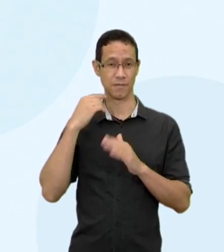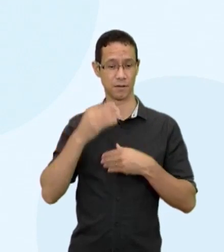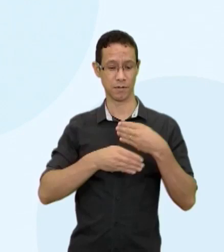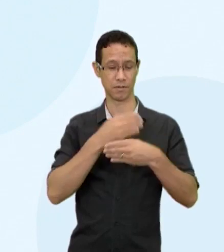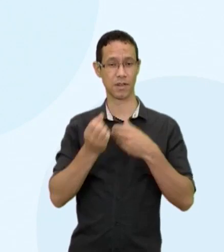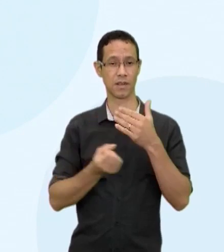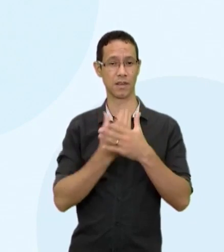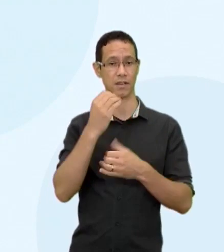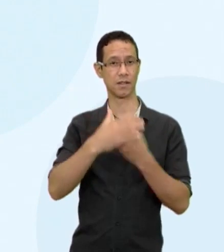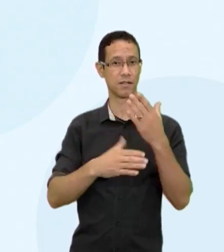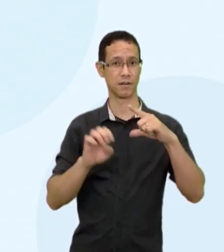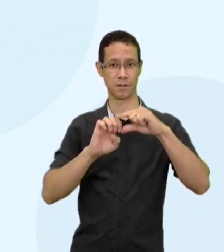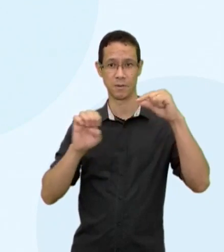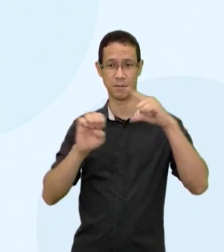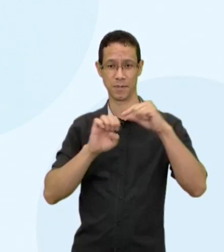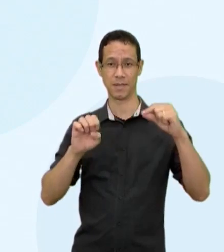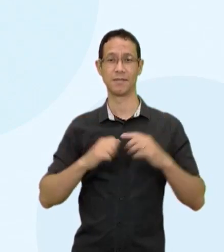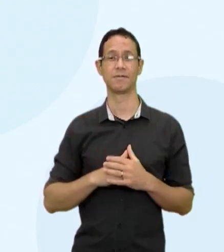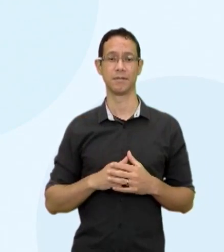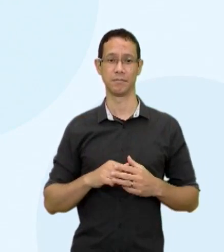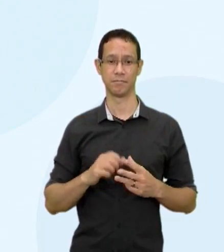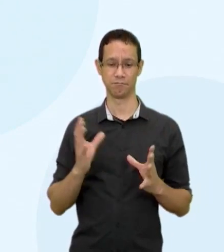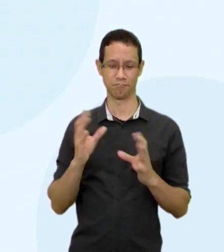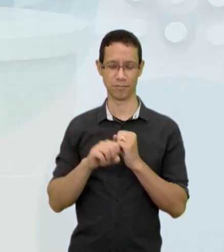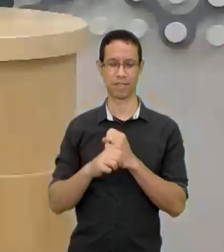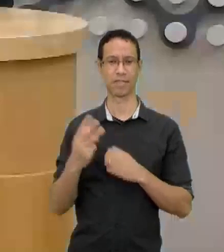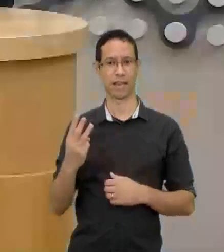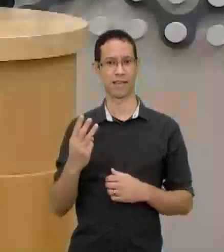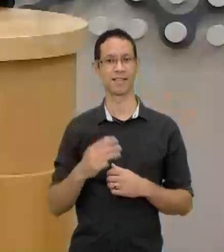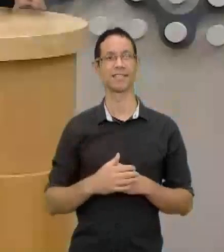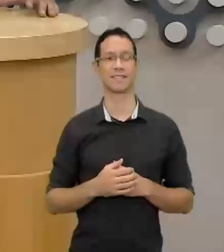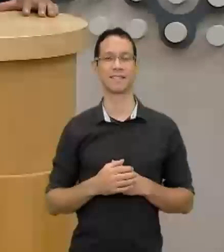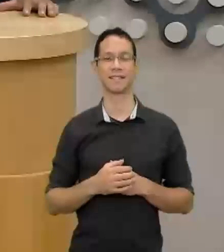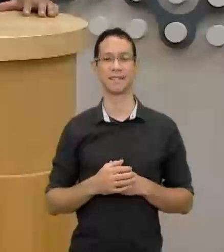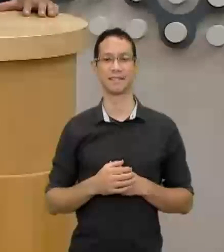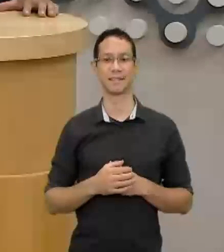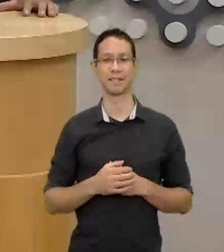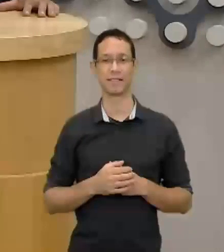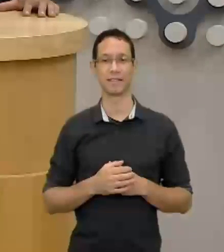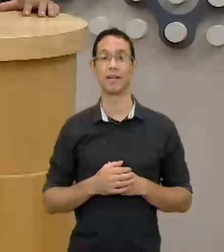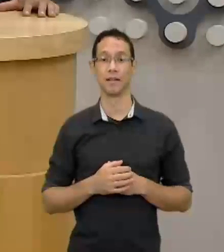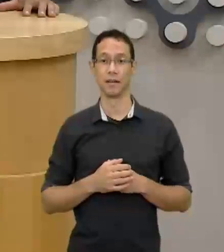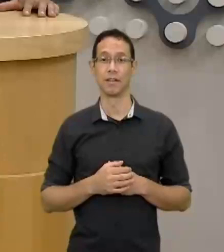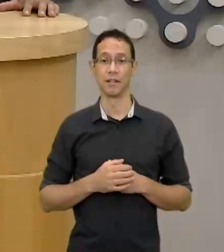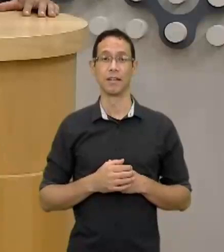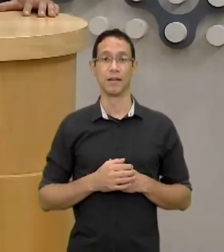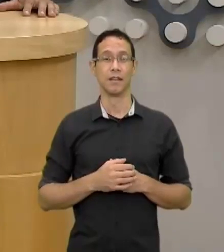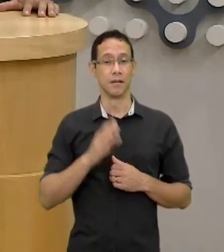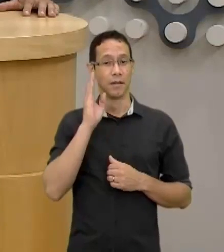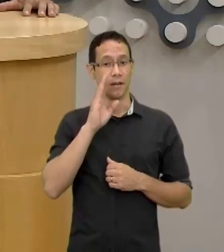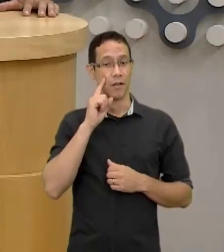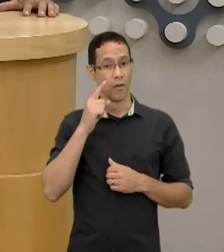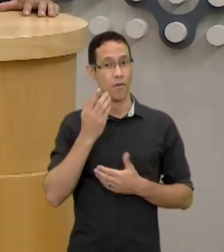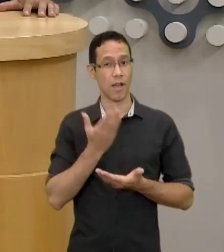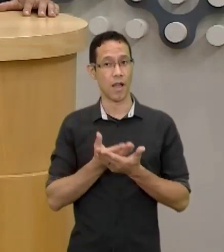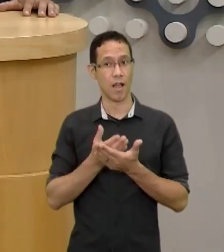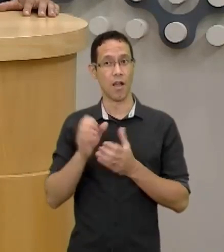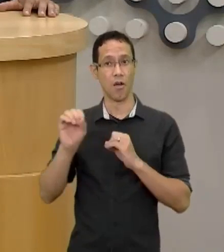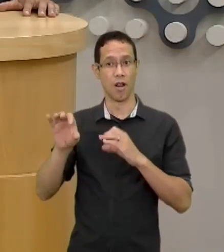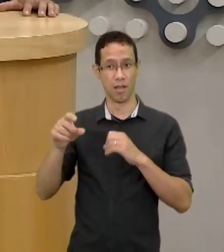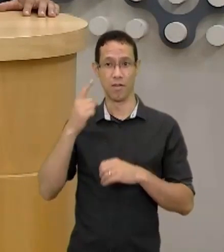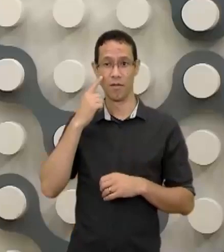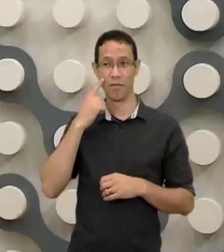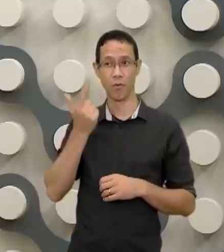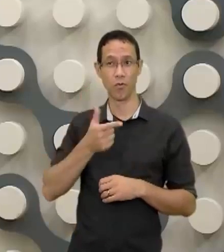criativos e empreendedorismo. Na verdade, são 3 ali, né? Falta uma vírgula. Ah, verdade. O que é bastante legal falar, eu já vi até nas suas aulas, inclusive no